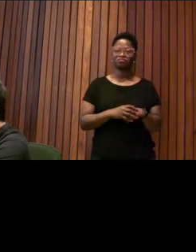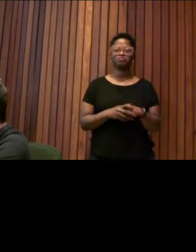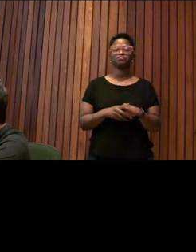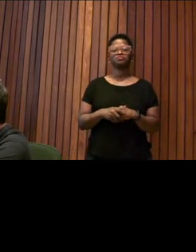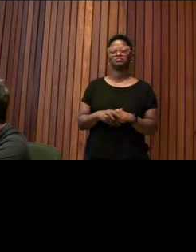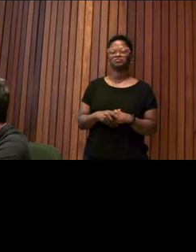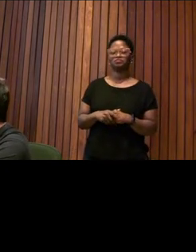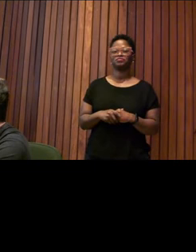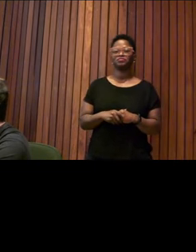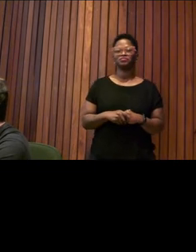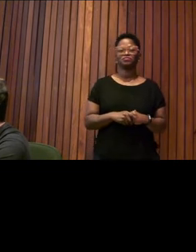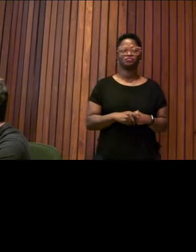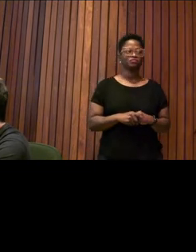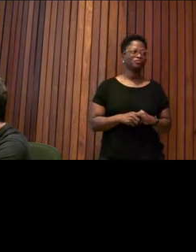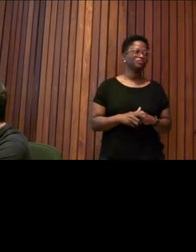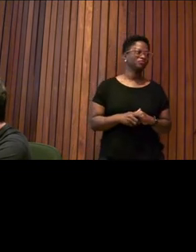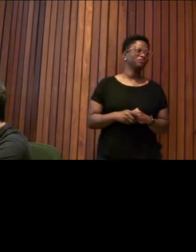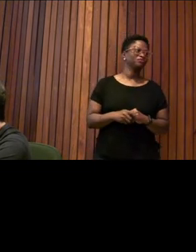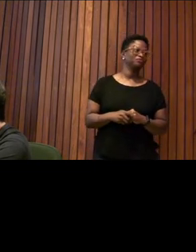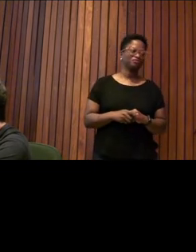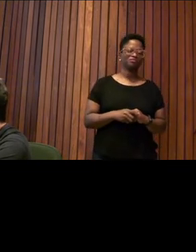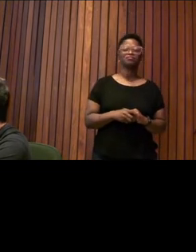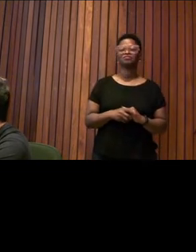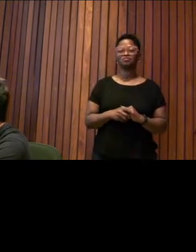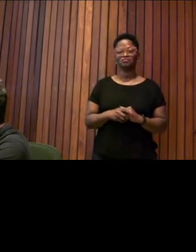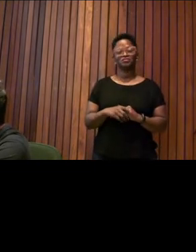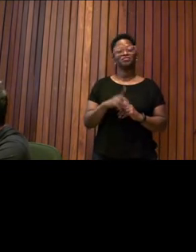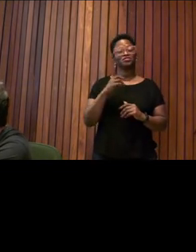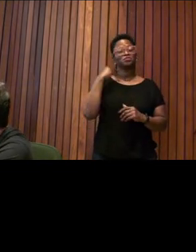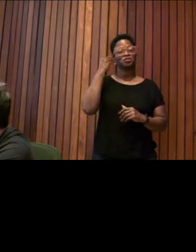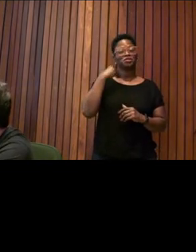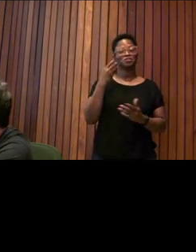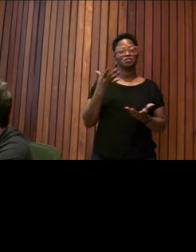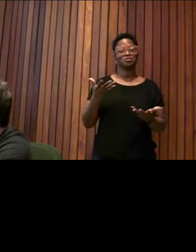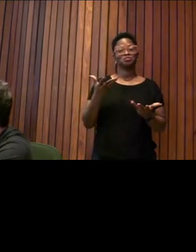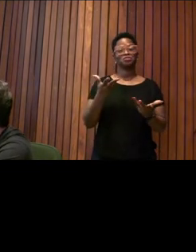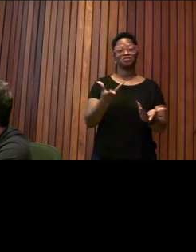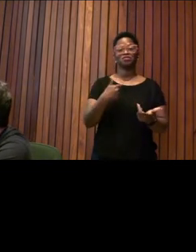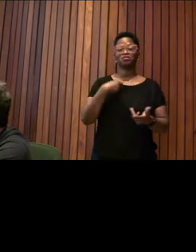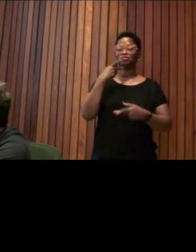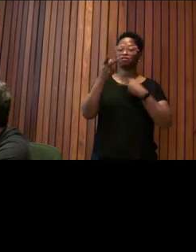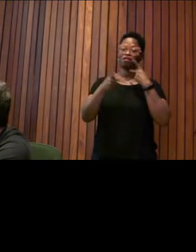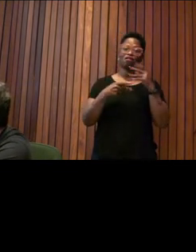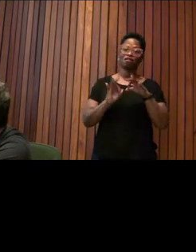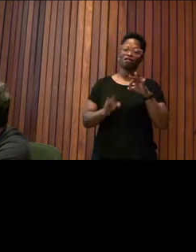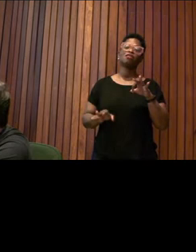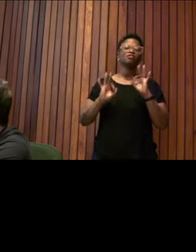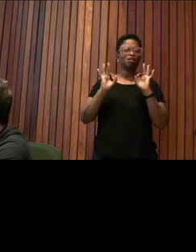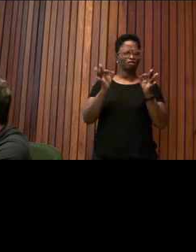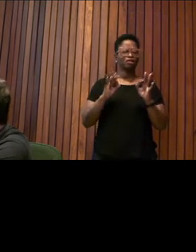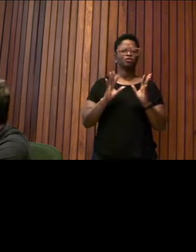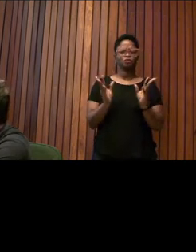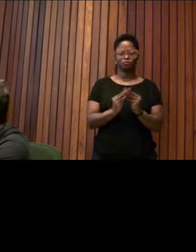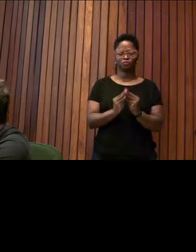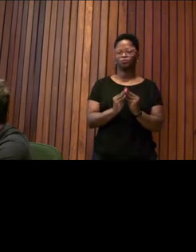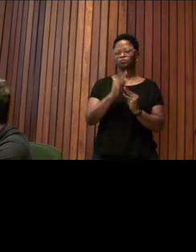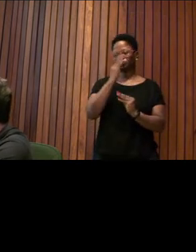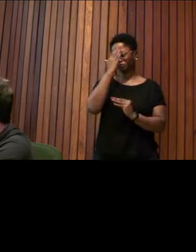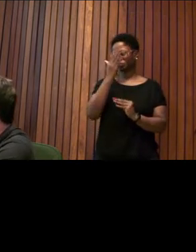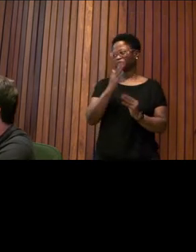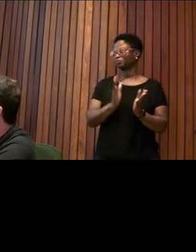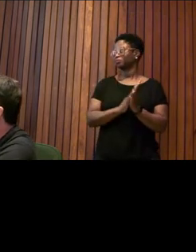isso. Bom, só agradecer, assim, foi uma experiência extraordinária, senão eu vou ficar falando aqui só pro Rafael.